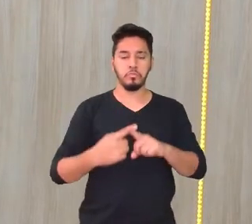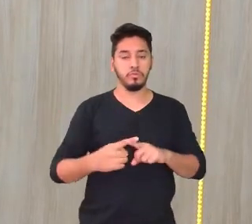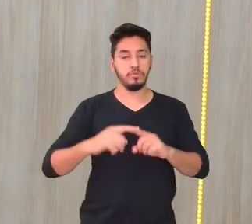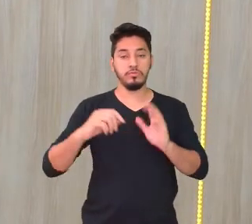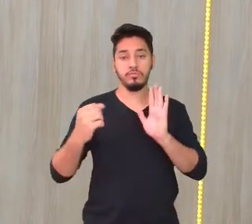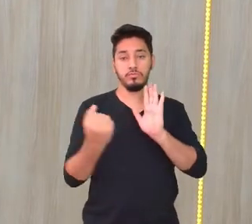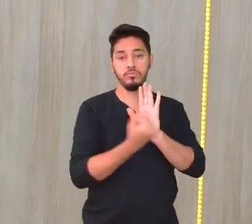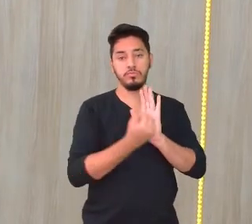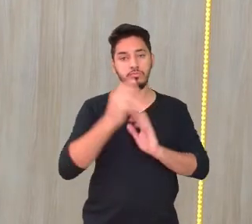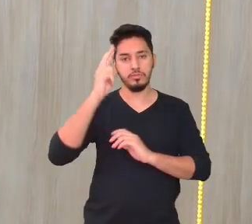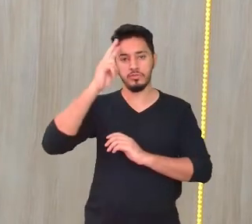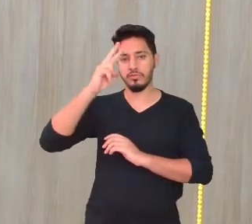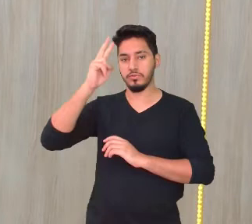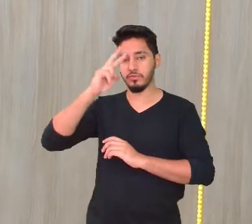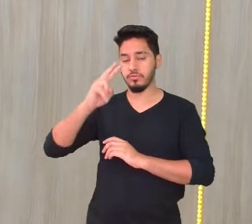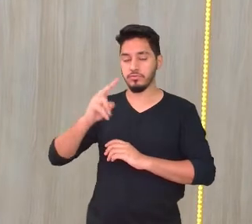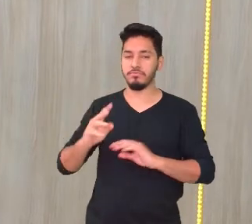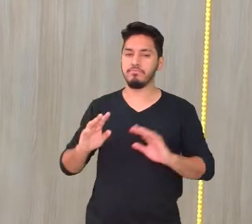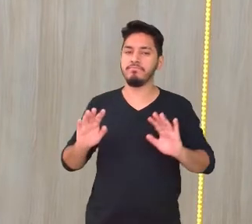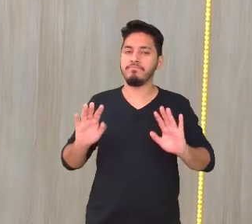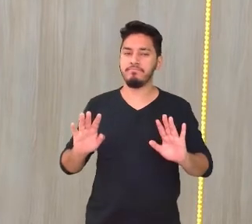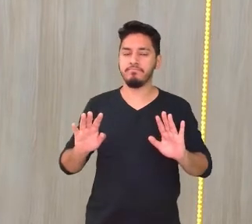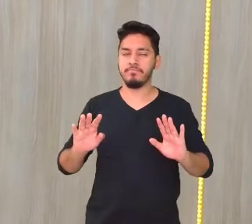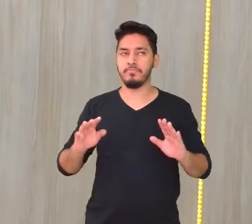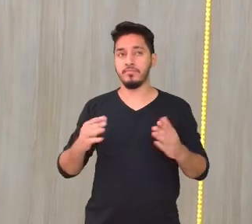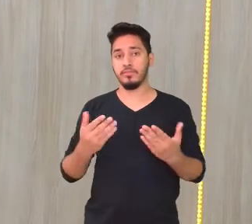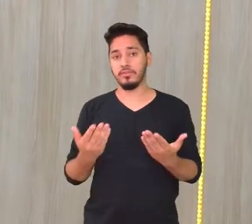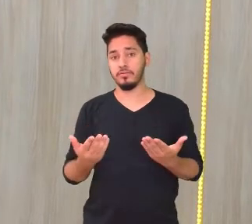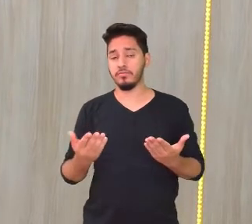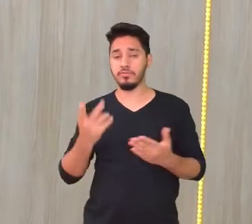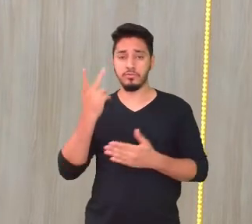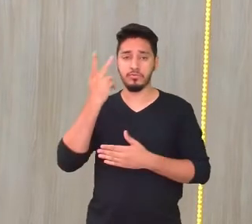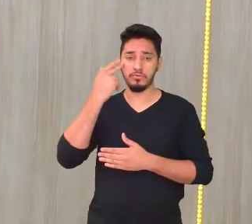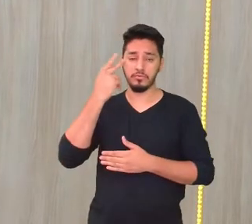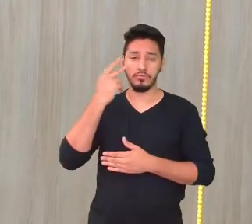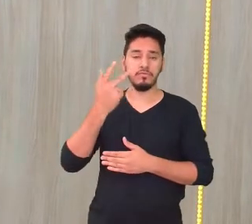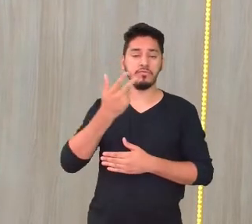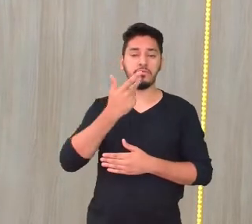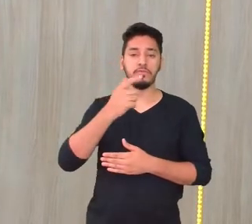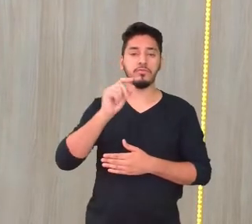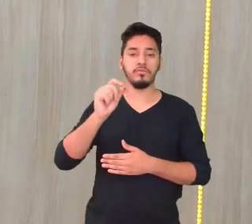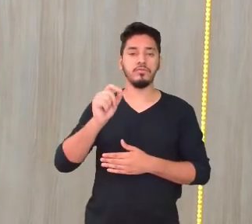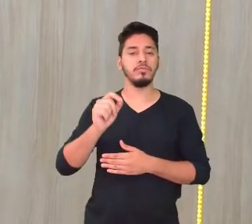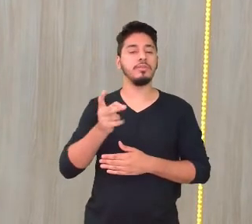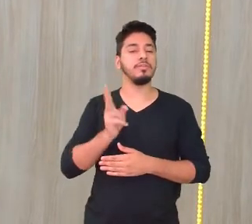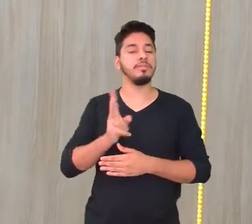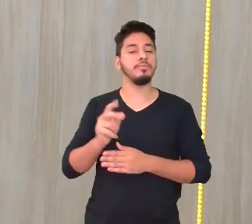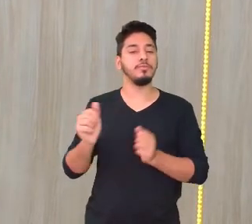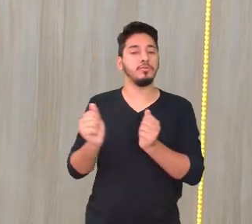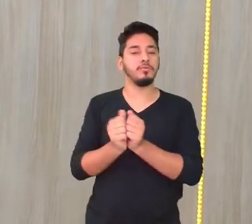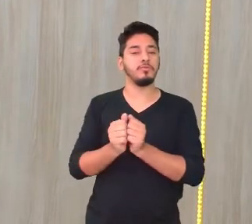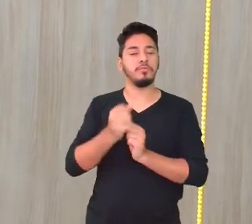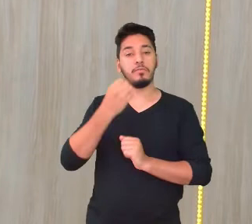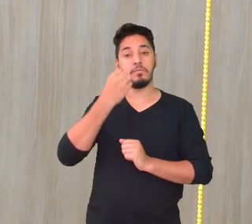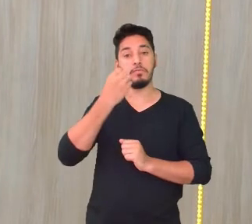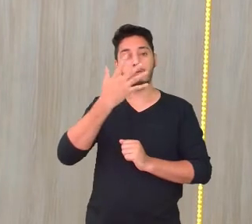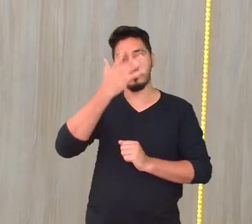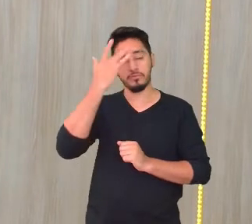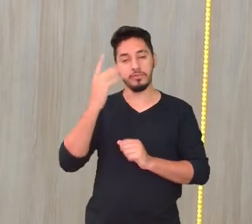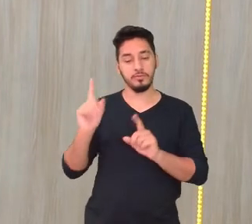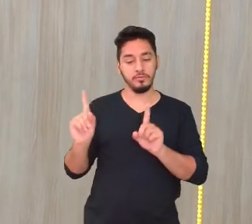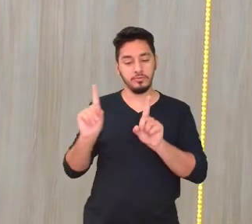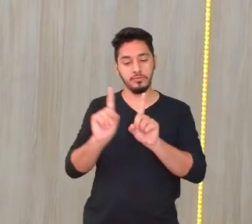humanidade. E nesse sentido, a gente costuma dizer que a gente sempre anda muito bem acompanhado